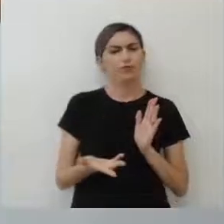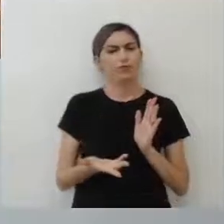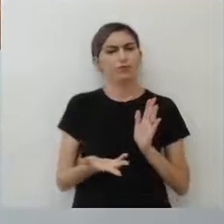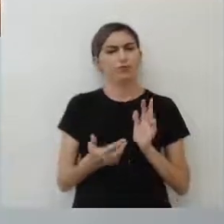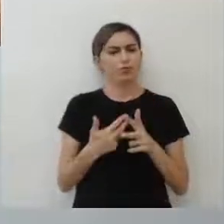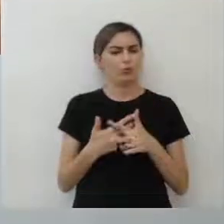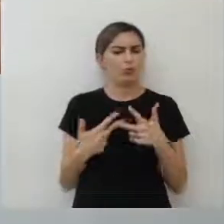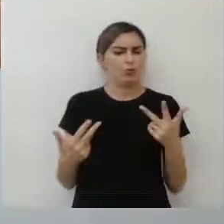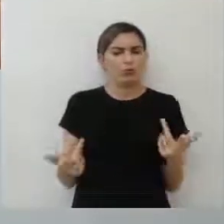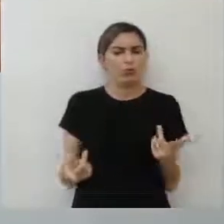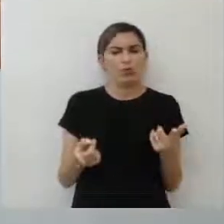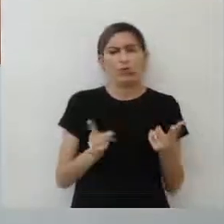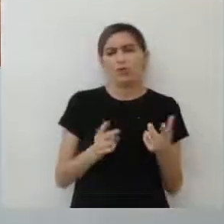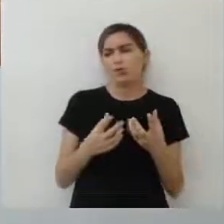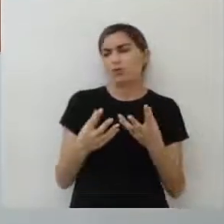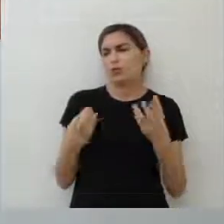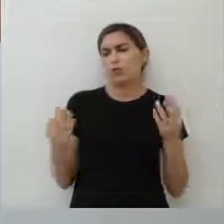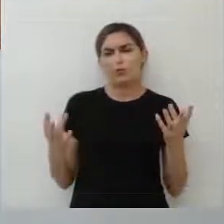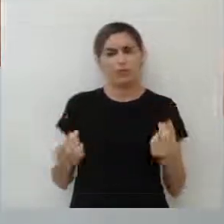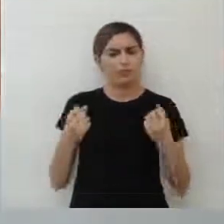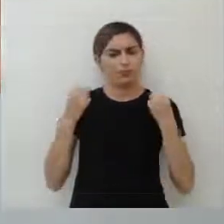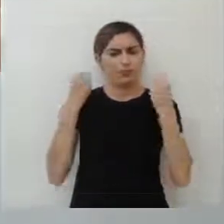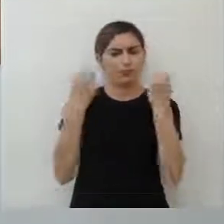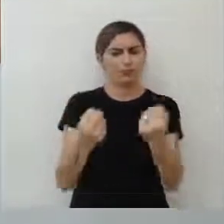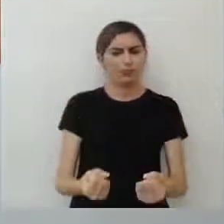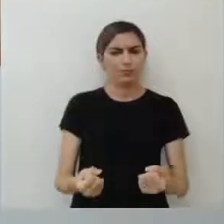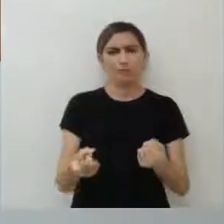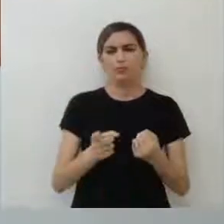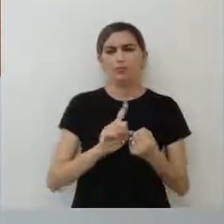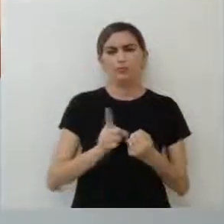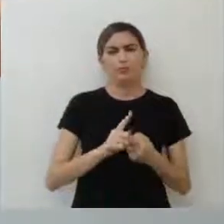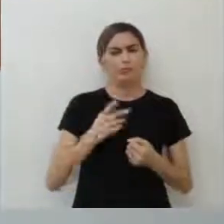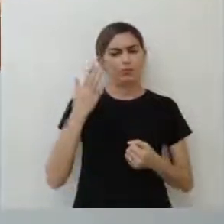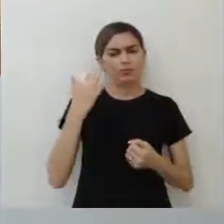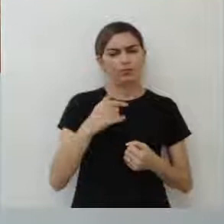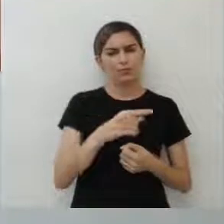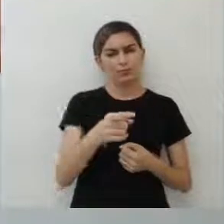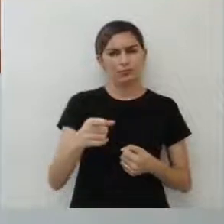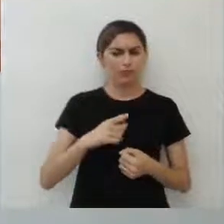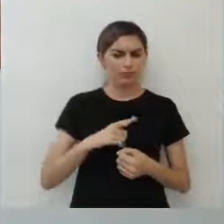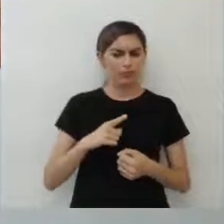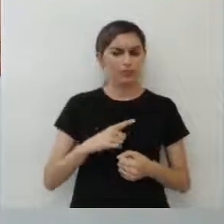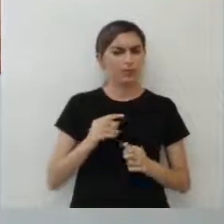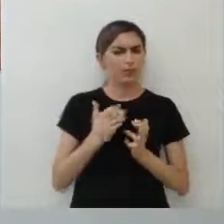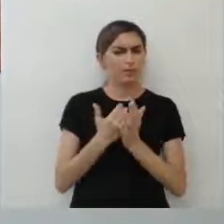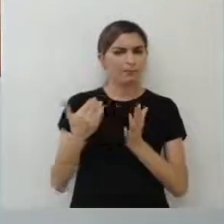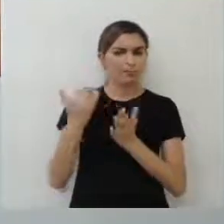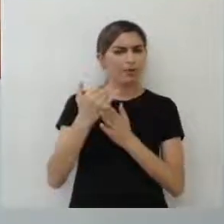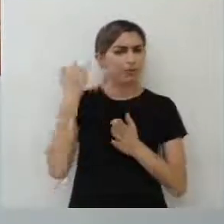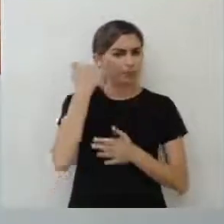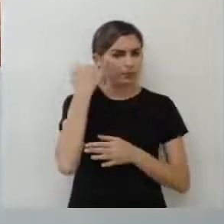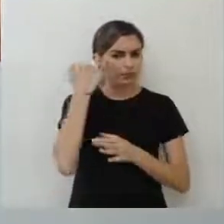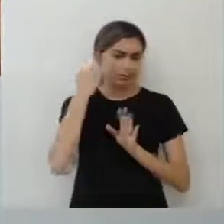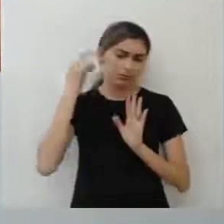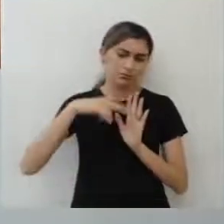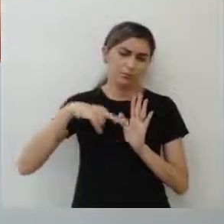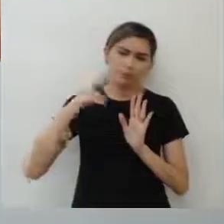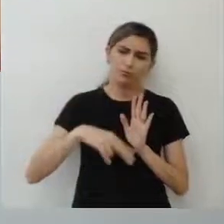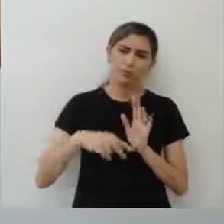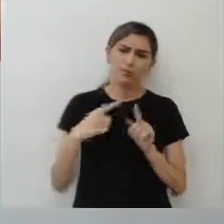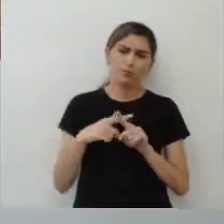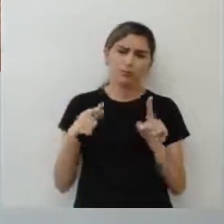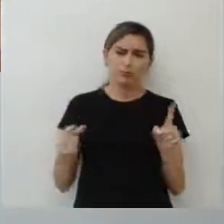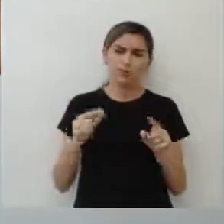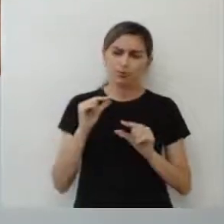de coisas assim muito pesadas, né, que eu sei que tem gente que tem um pouquinho mais de preguicinha para ler, mas